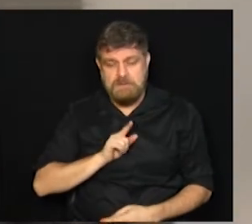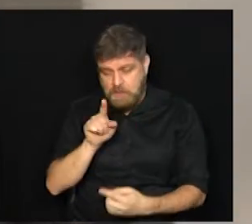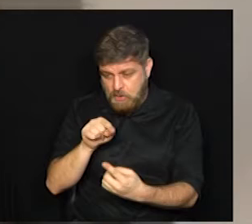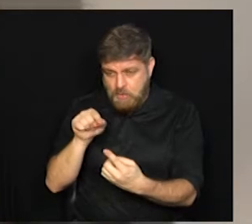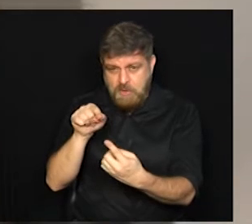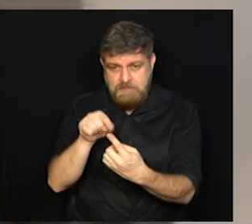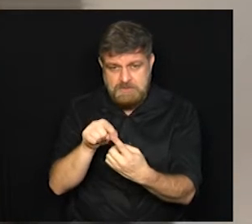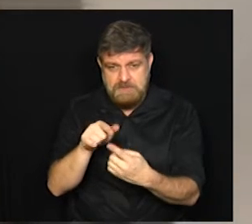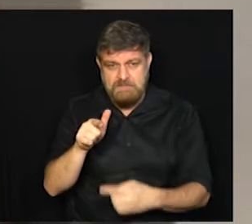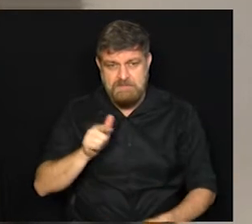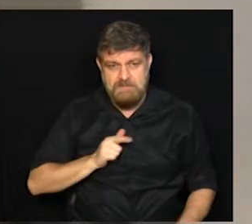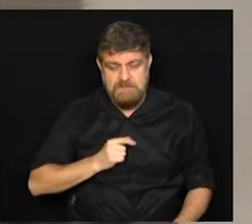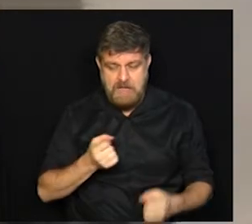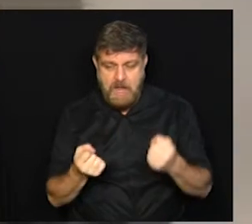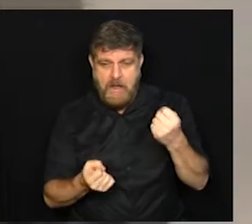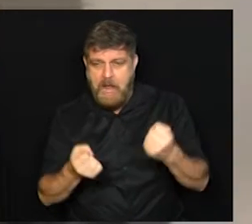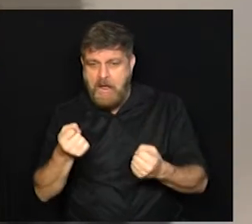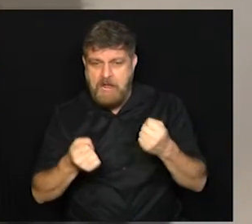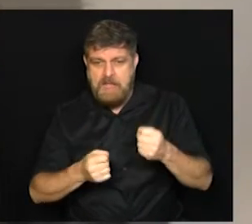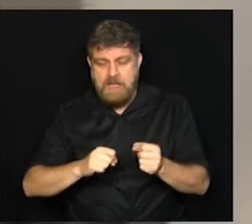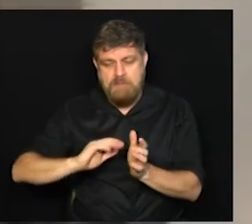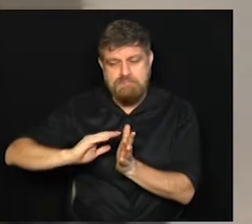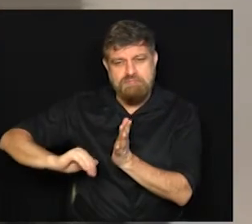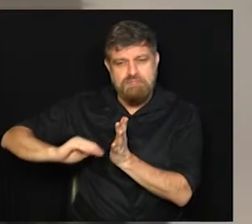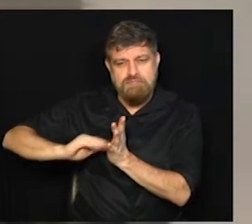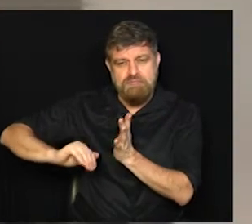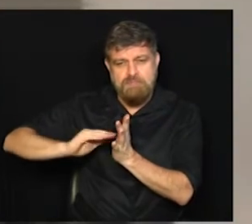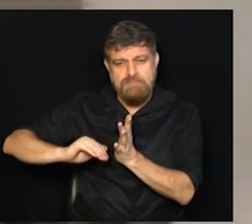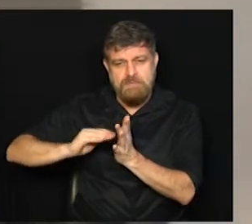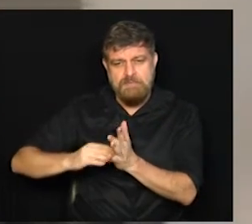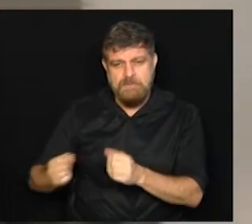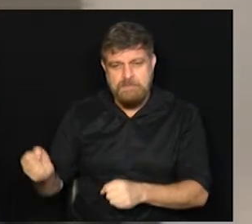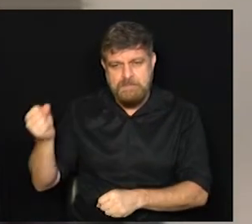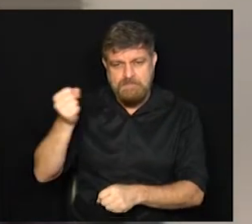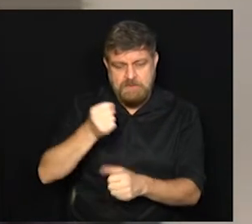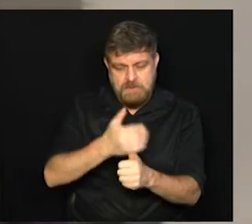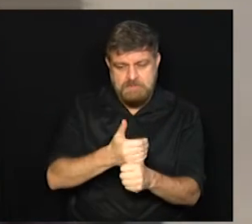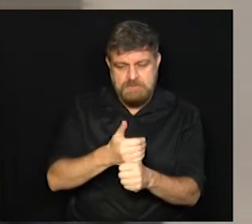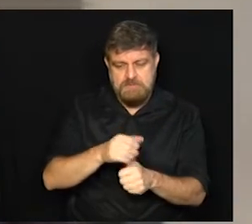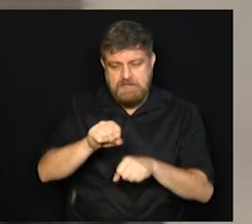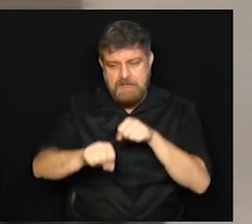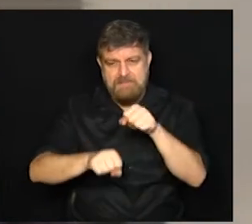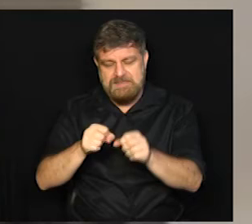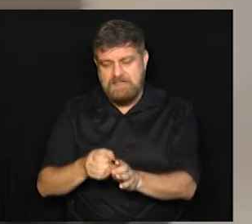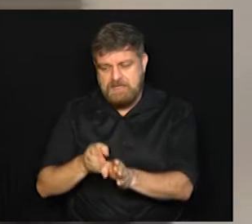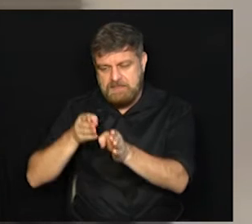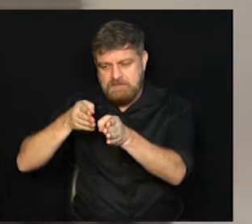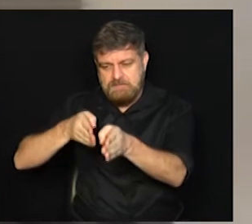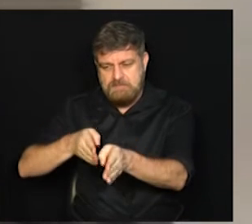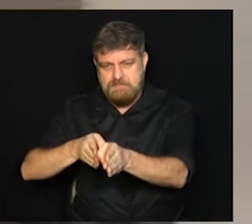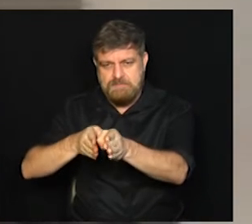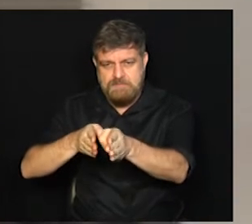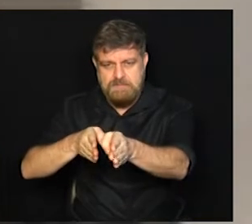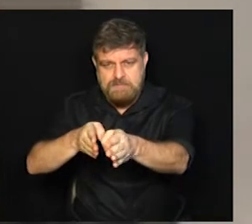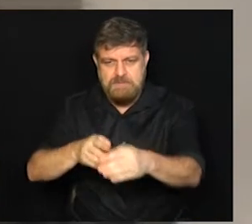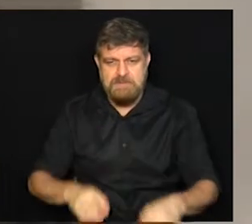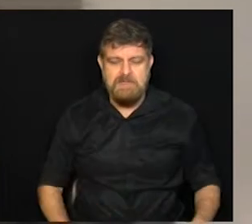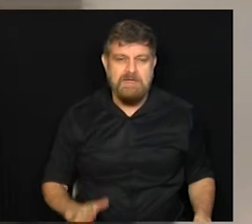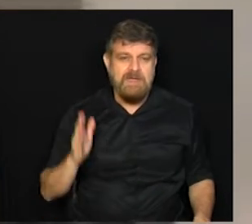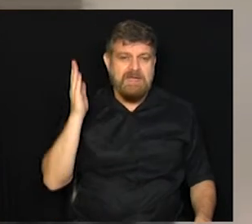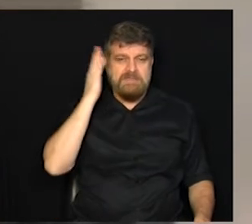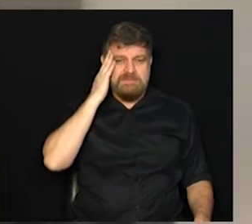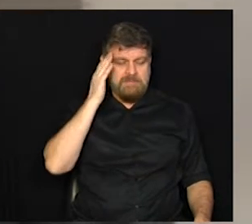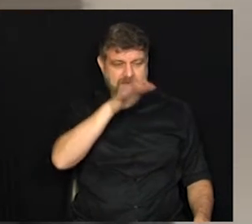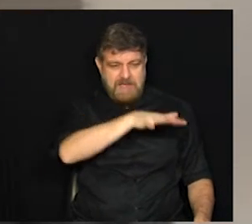é você tirar carros de circulação das rodovias e colocar as pessoas usando mais bicicleta. E, claro, que as